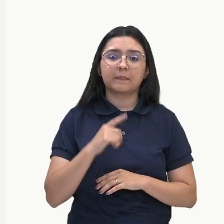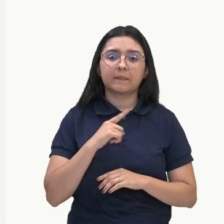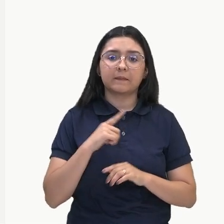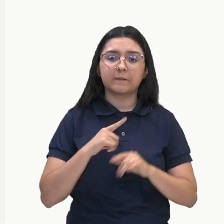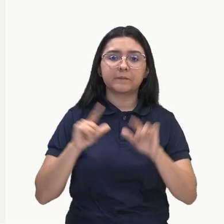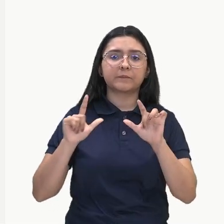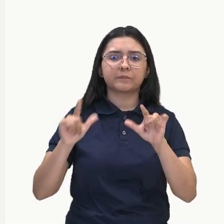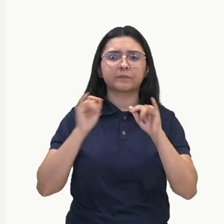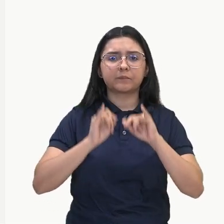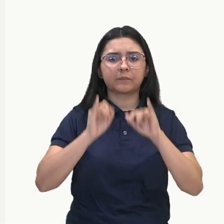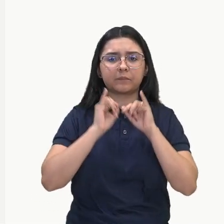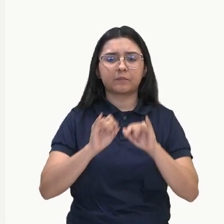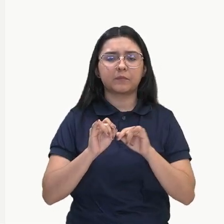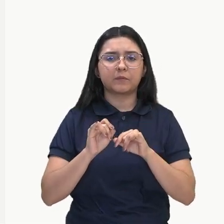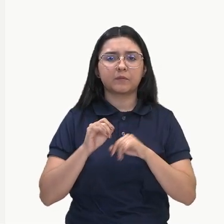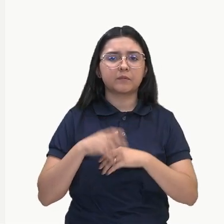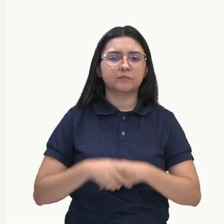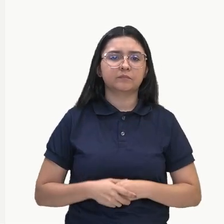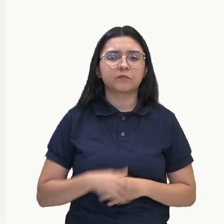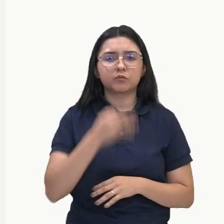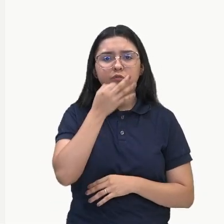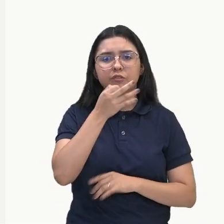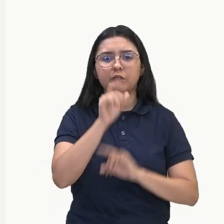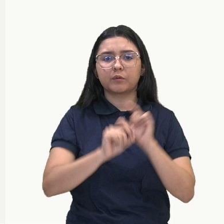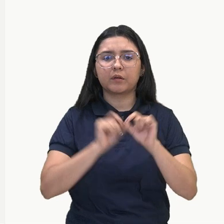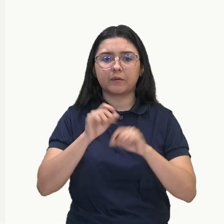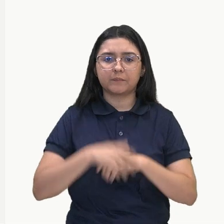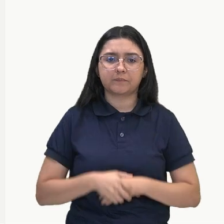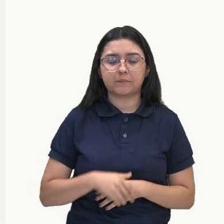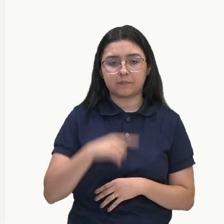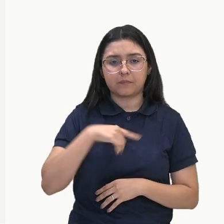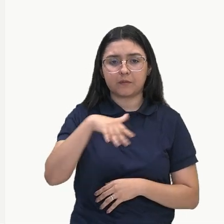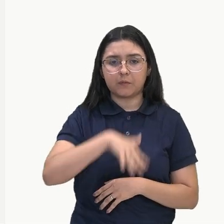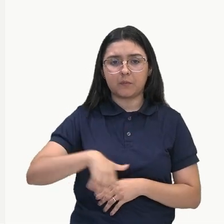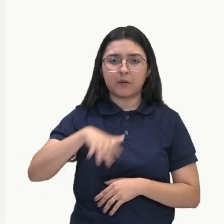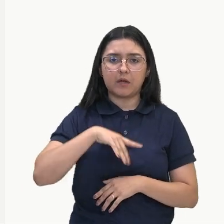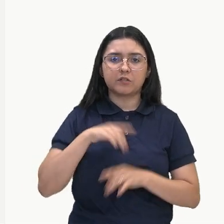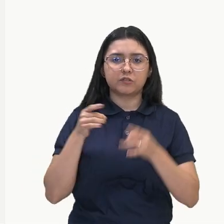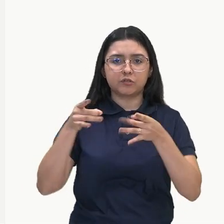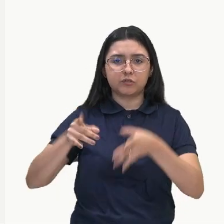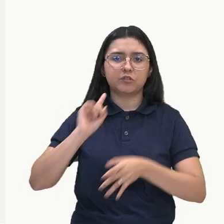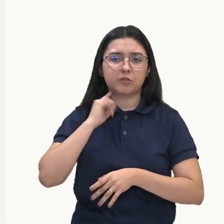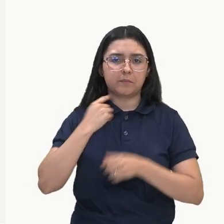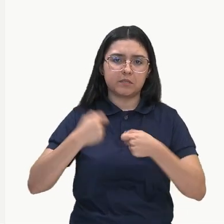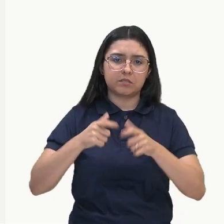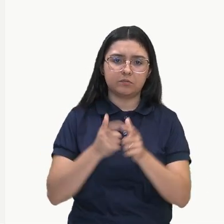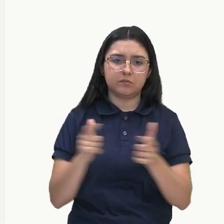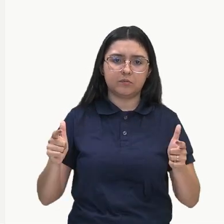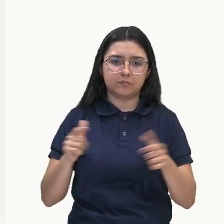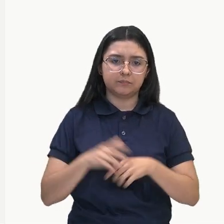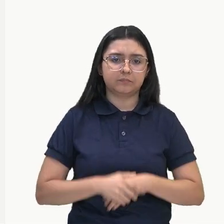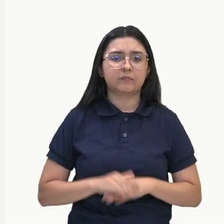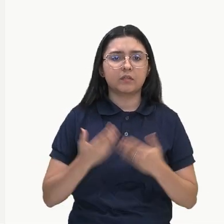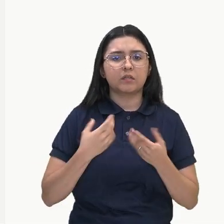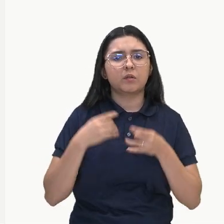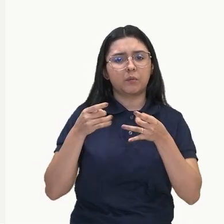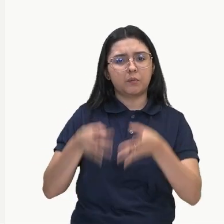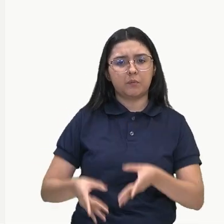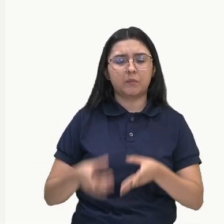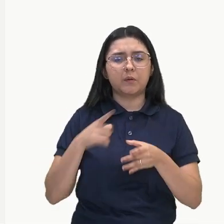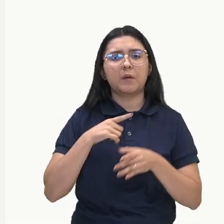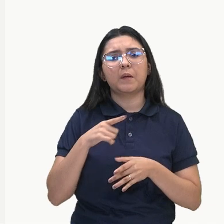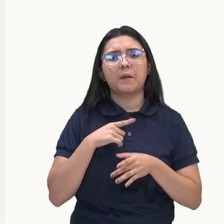campanha sugere o quê? Letra A, os lixões precisam de ampliação. Letra B, o desperdício degrada o